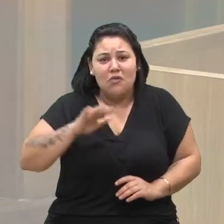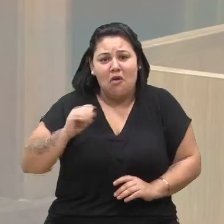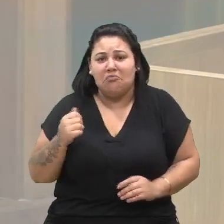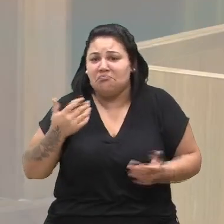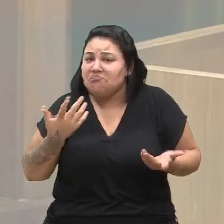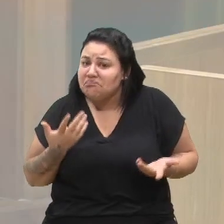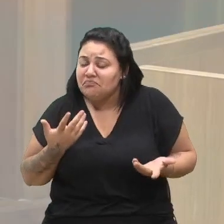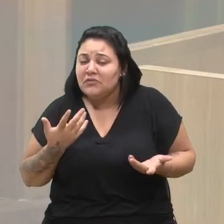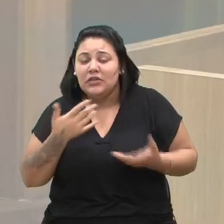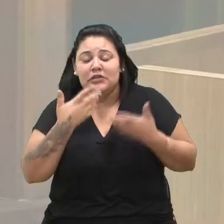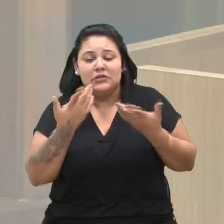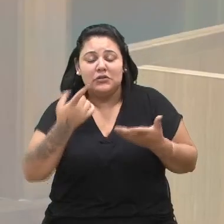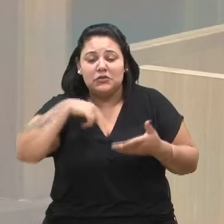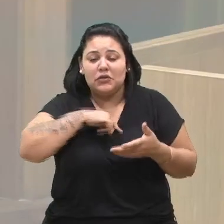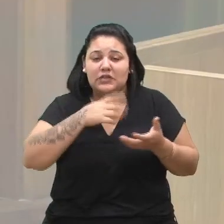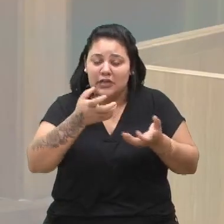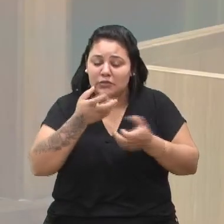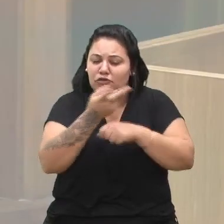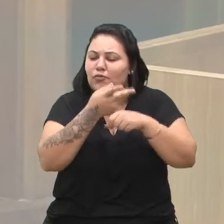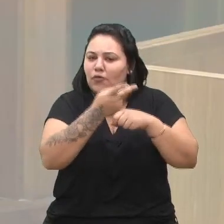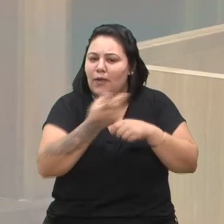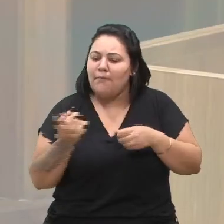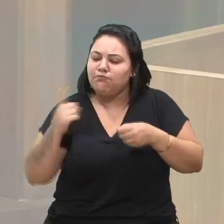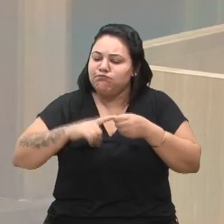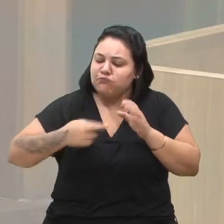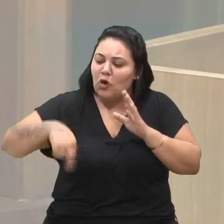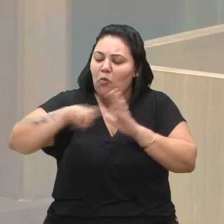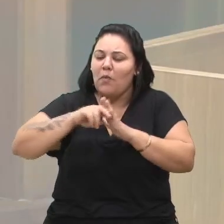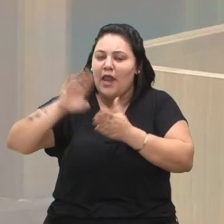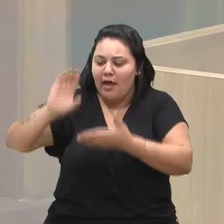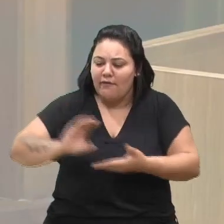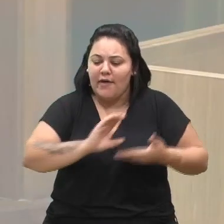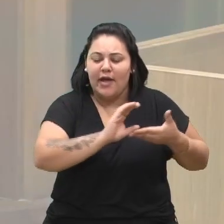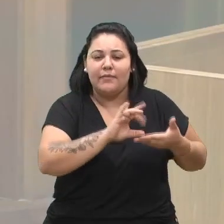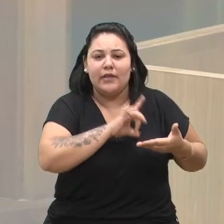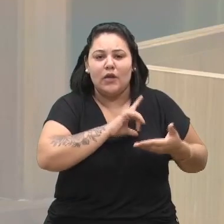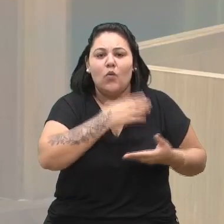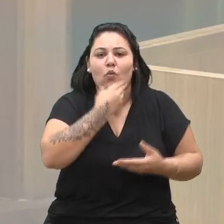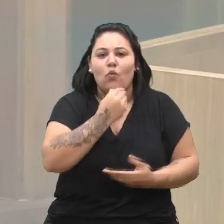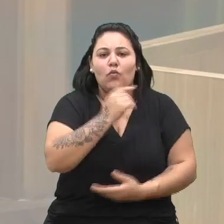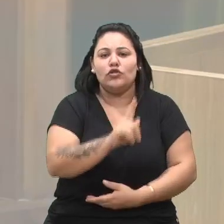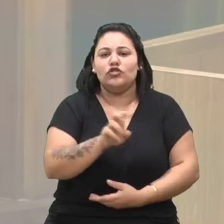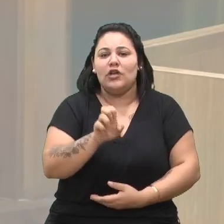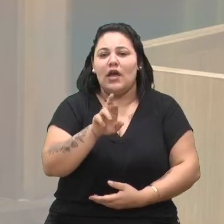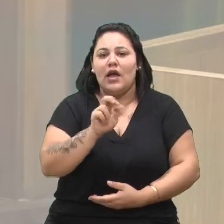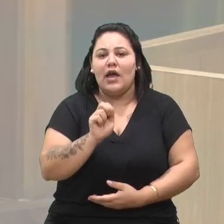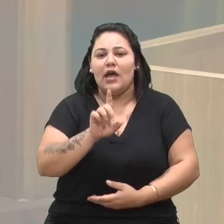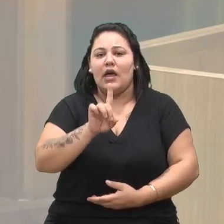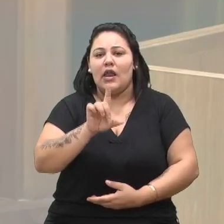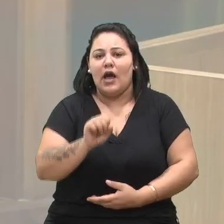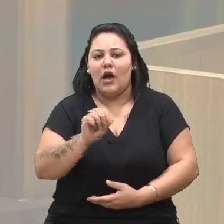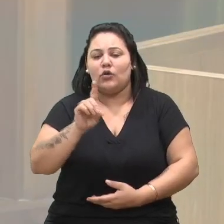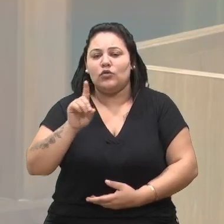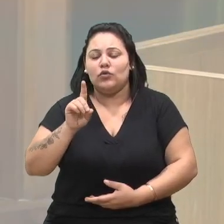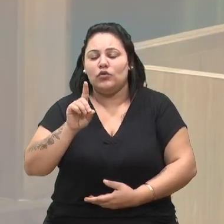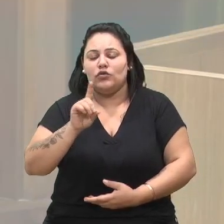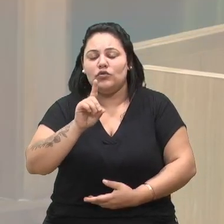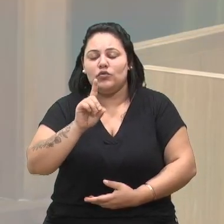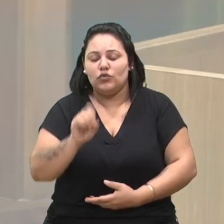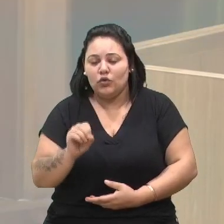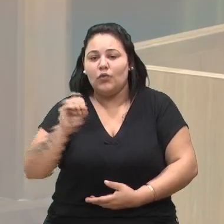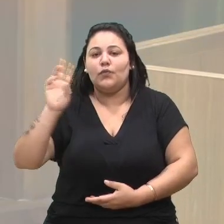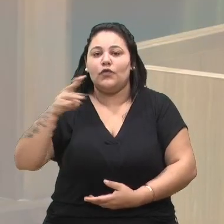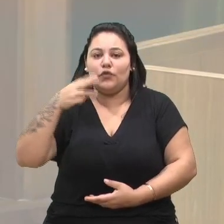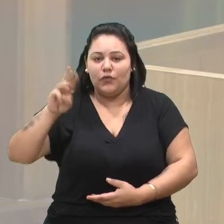iremos também buscar esse recurso. O Geraldo do Hospital Virvi Ramos, nosso diretor, também estará indo a Brasília na